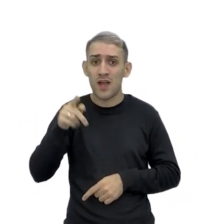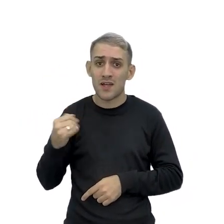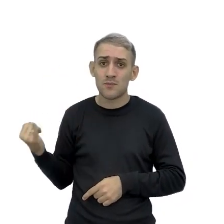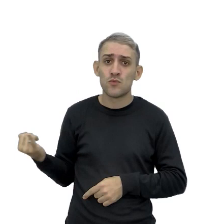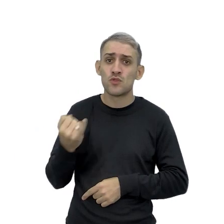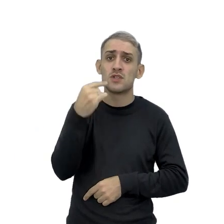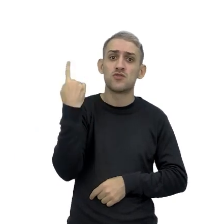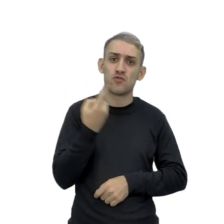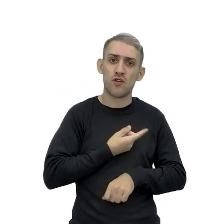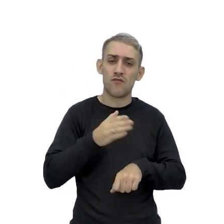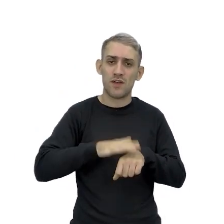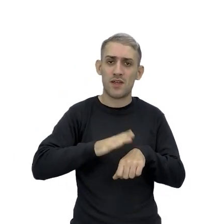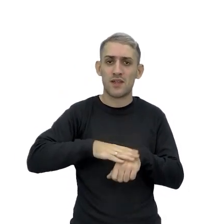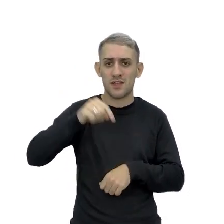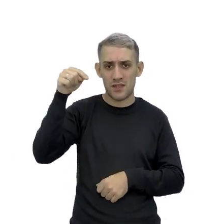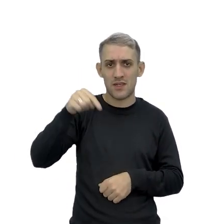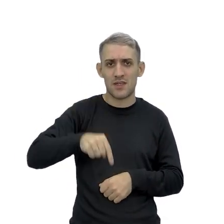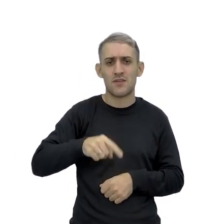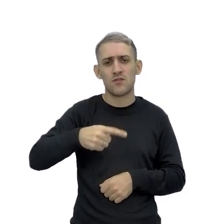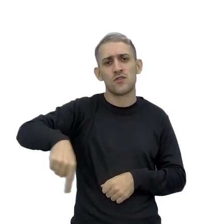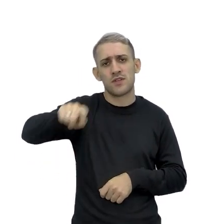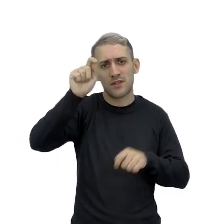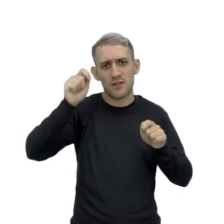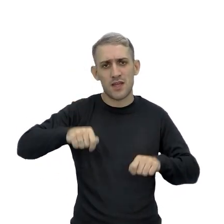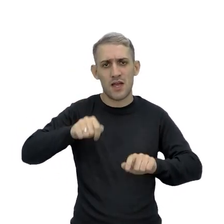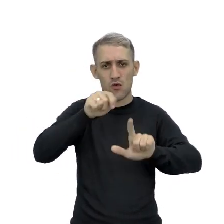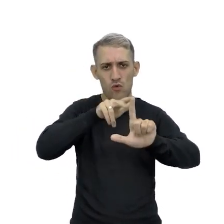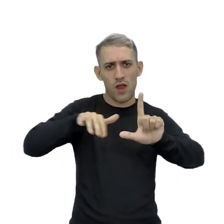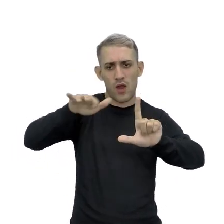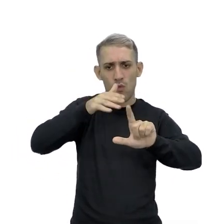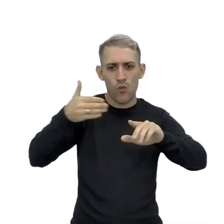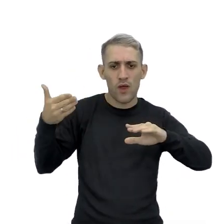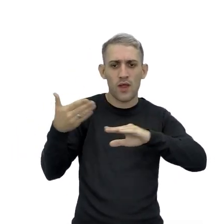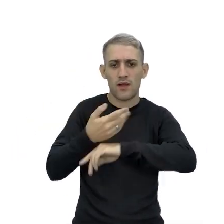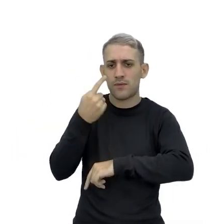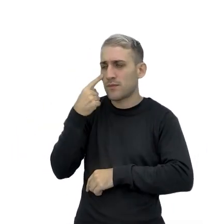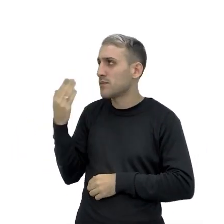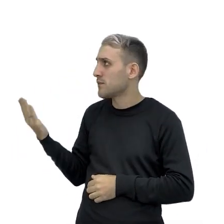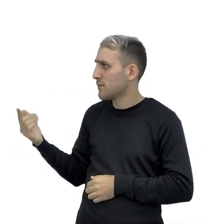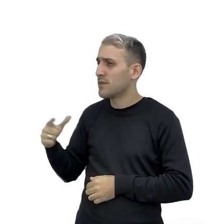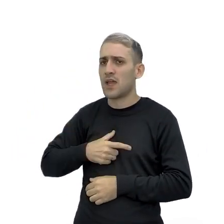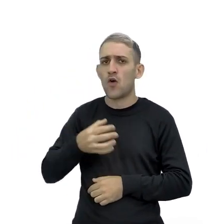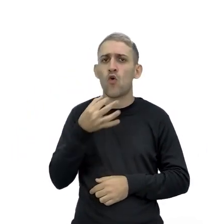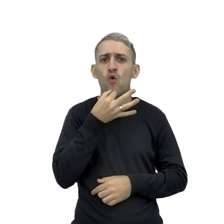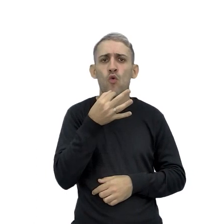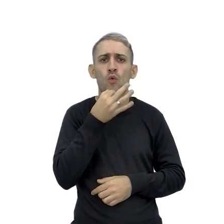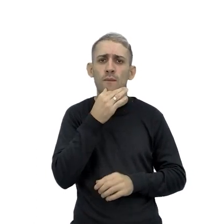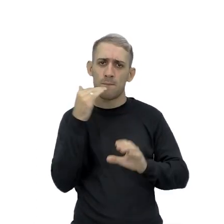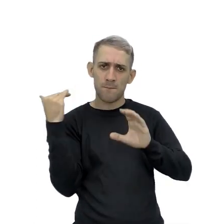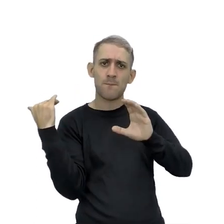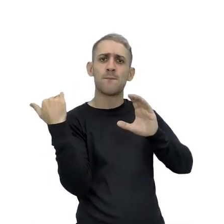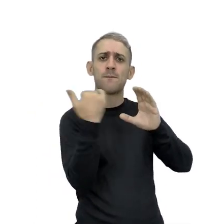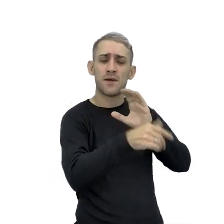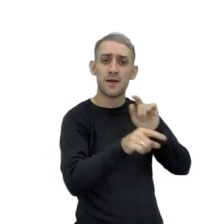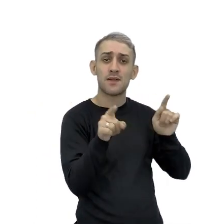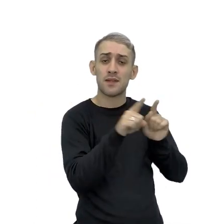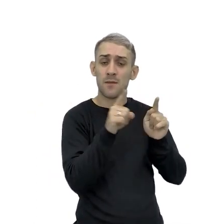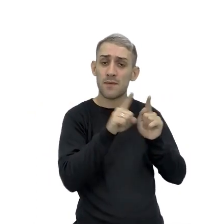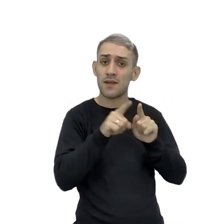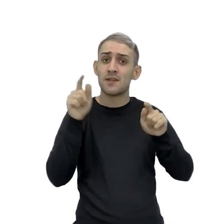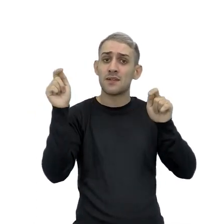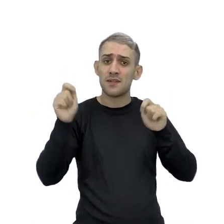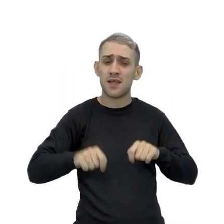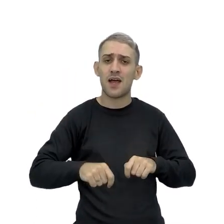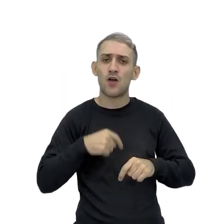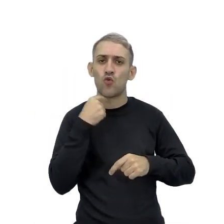as nossas ações. Então, você pode acessar o QR Code, deixe ali a sua opinião, você pode colocar para nós